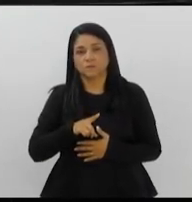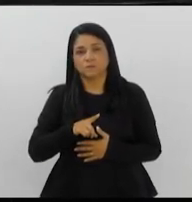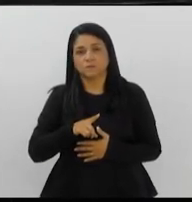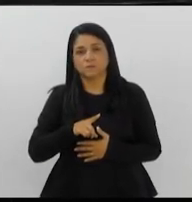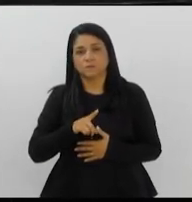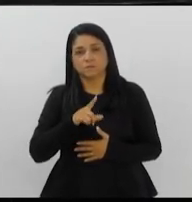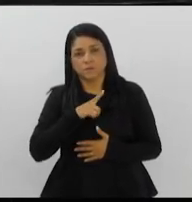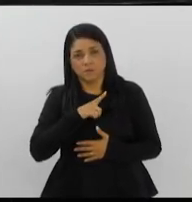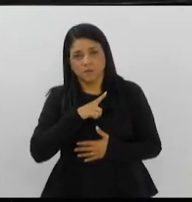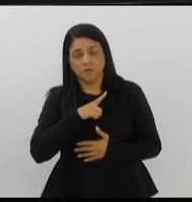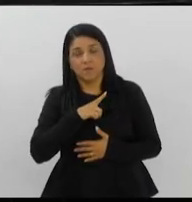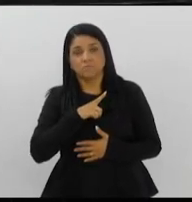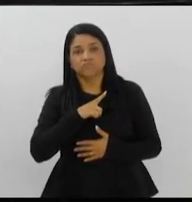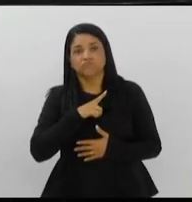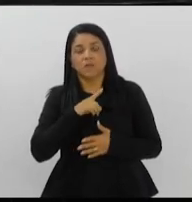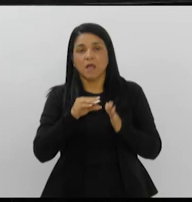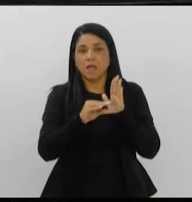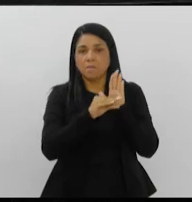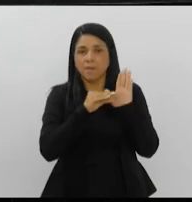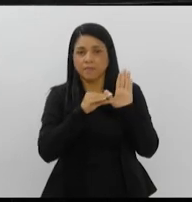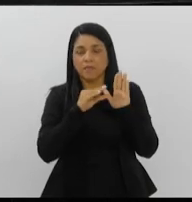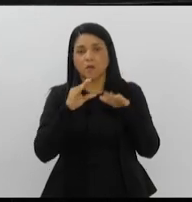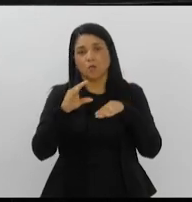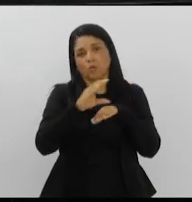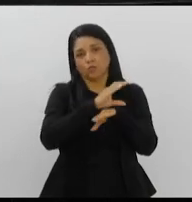à emenda constitucional